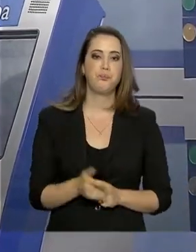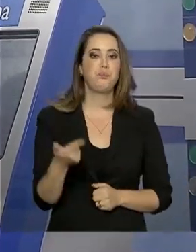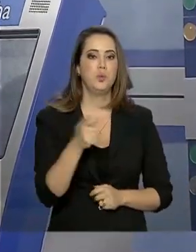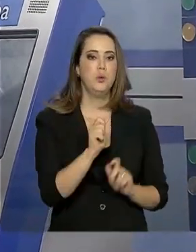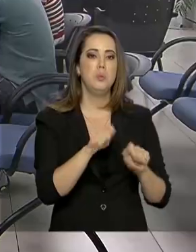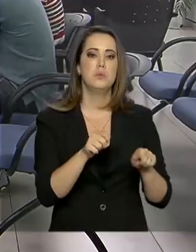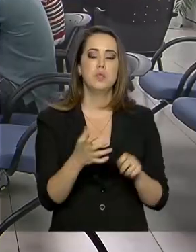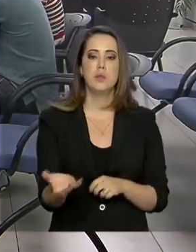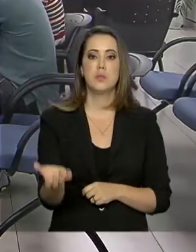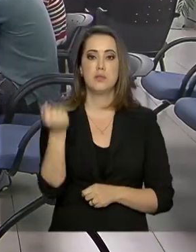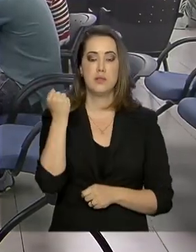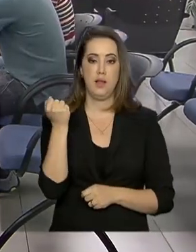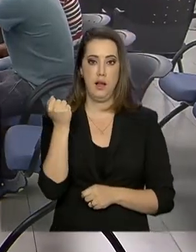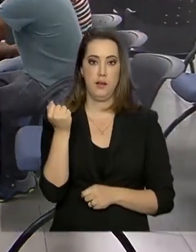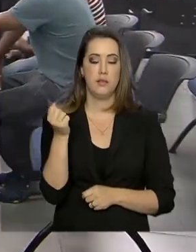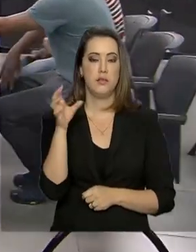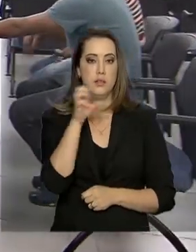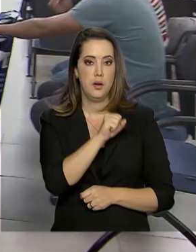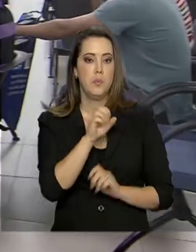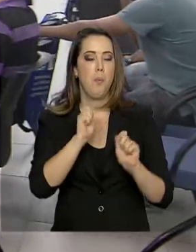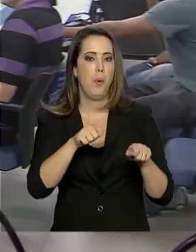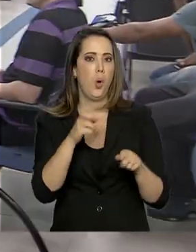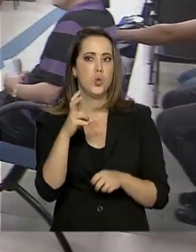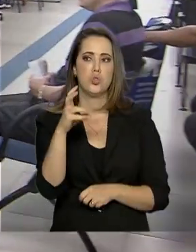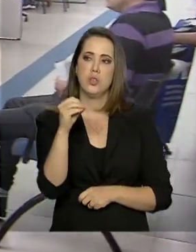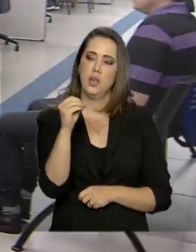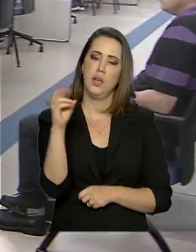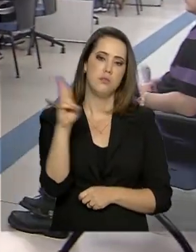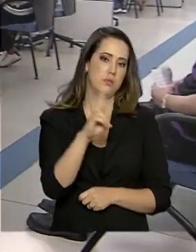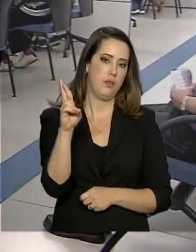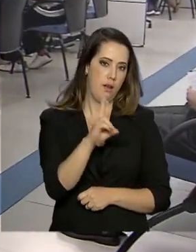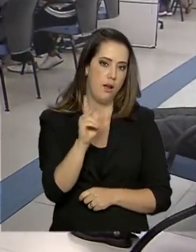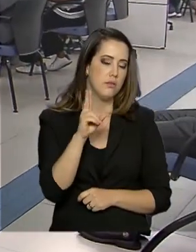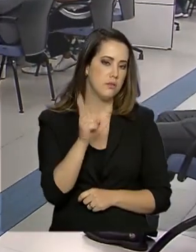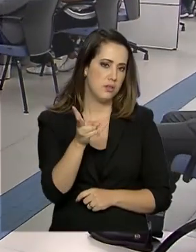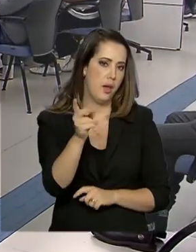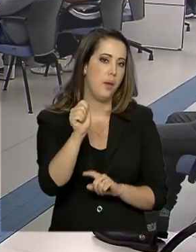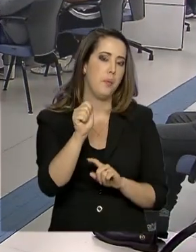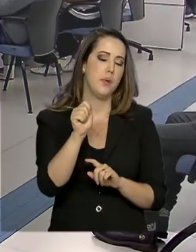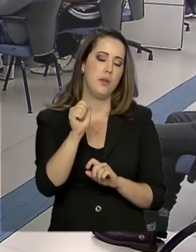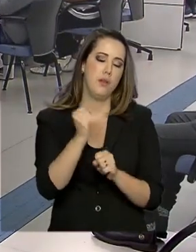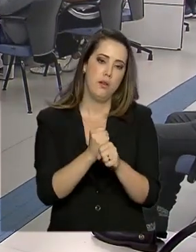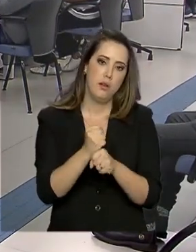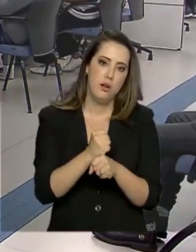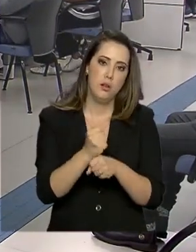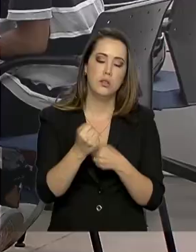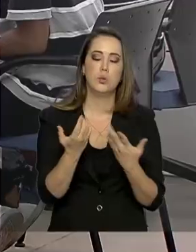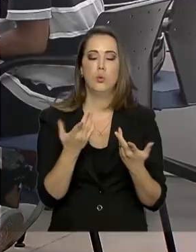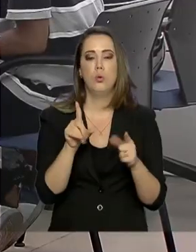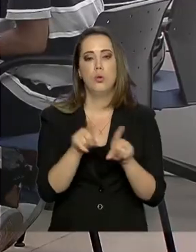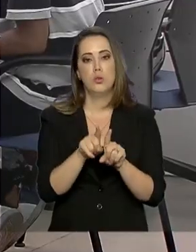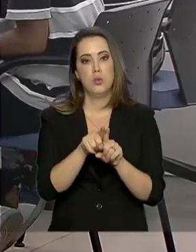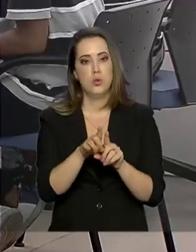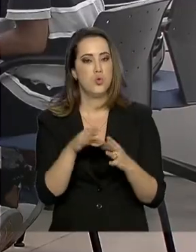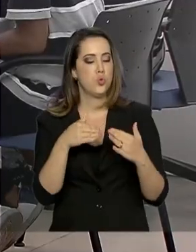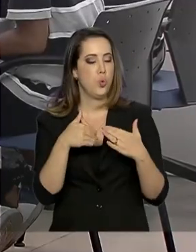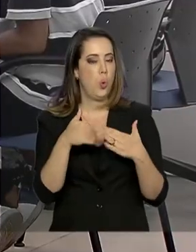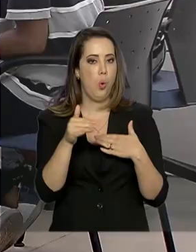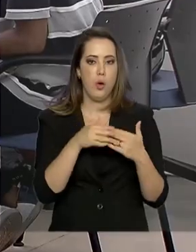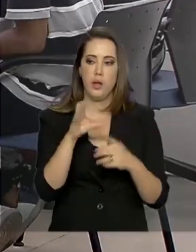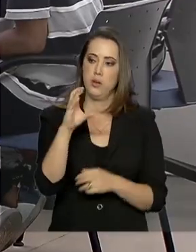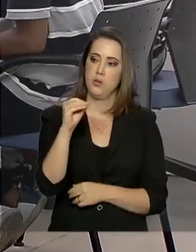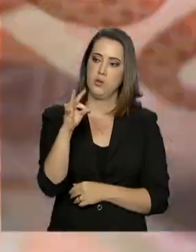imediato, que prevê a retirada de 500 reais do FGTS de todas as contas ativas e inativas